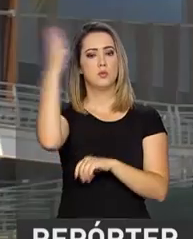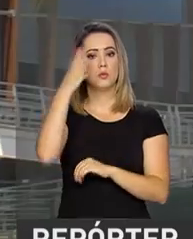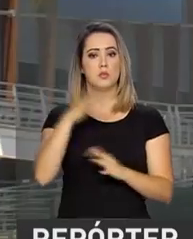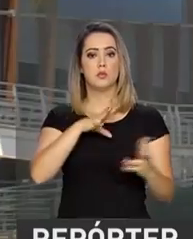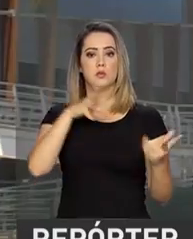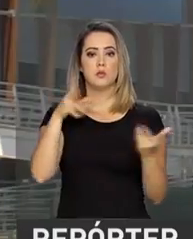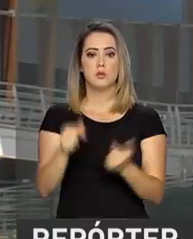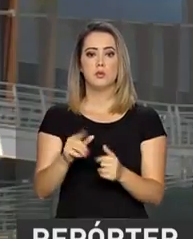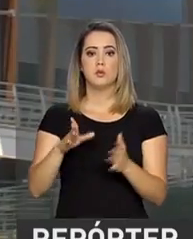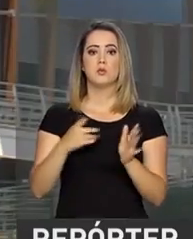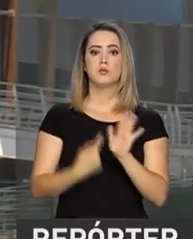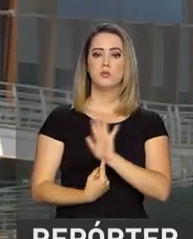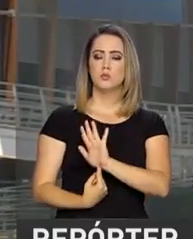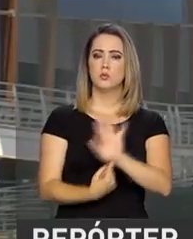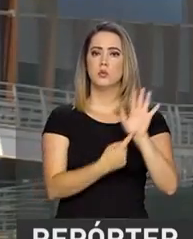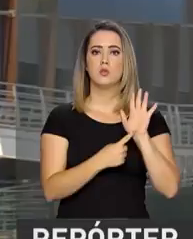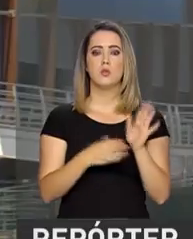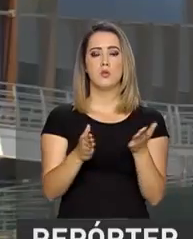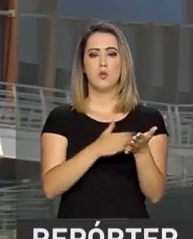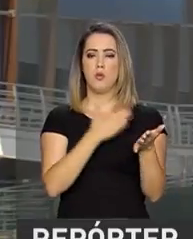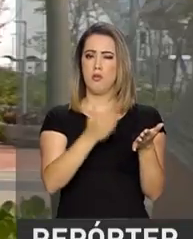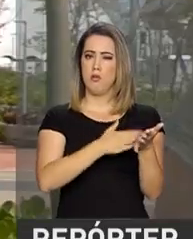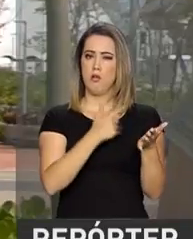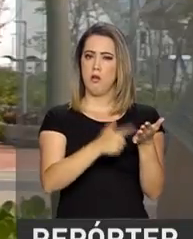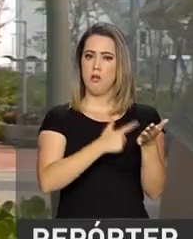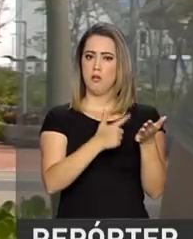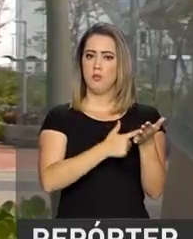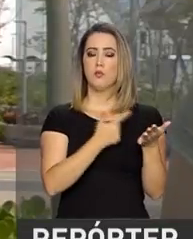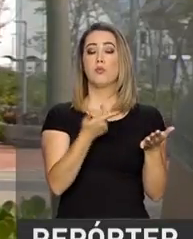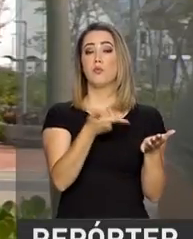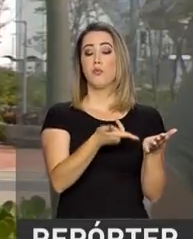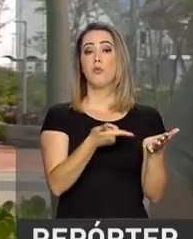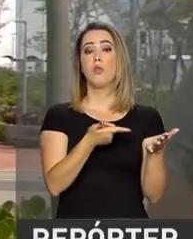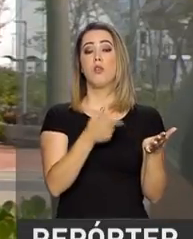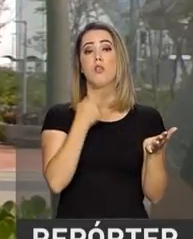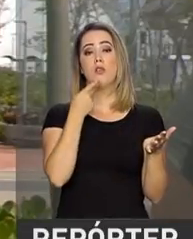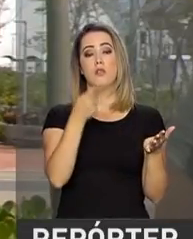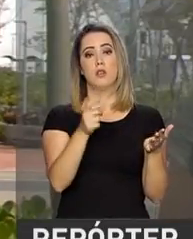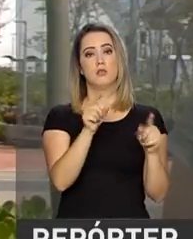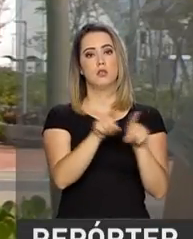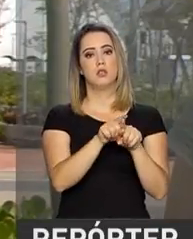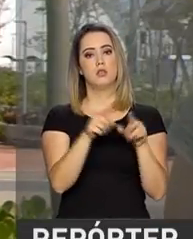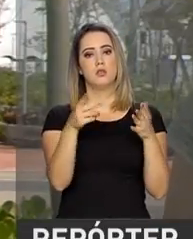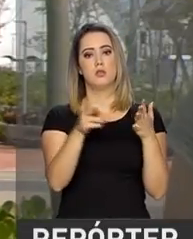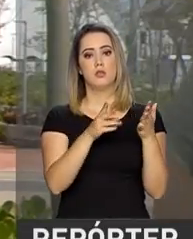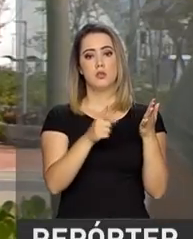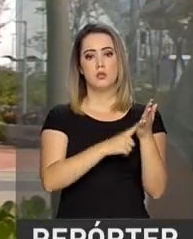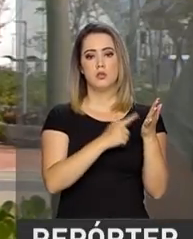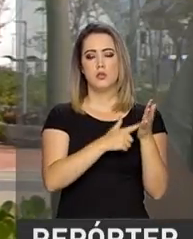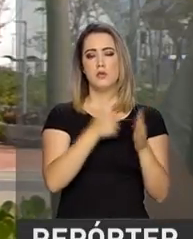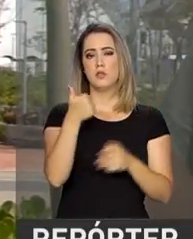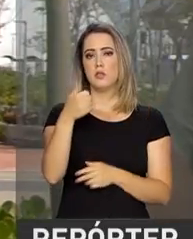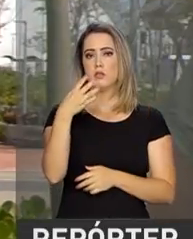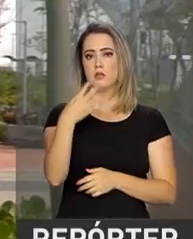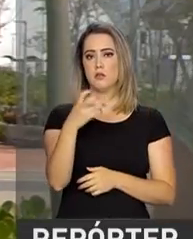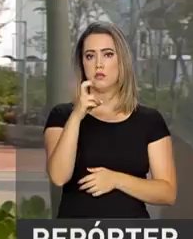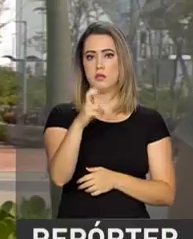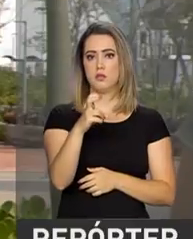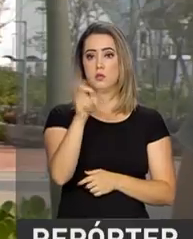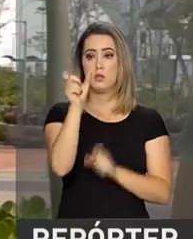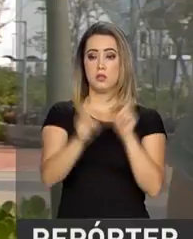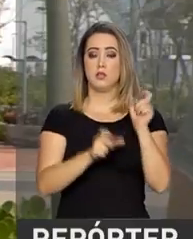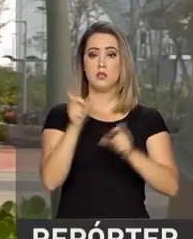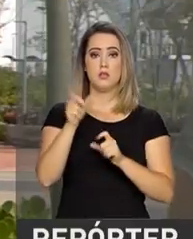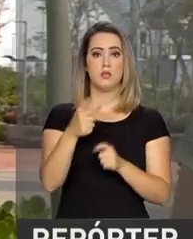mundo ganharam destaque em um livro recém-lançado. O livro sobre os impactos dos mega-eventos reúne 145 autores